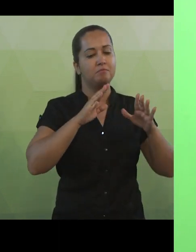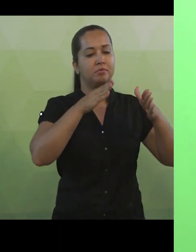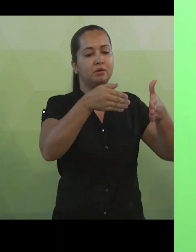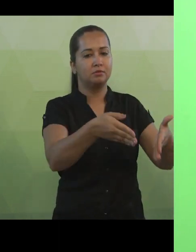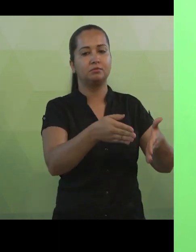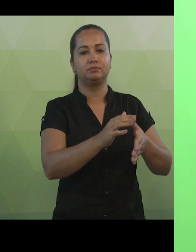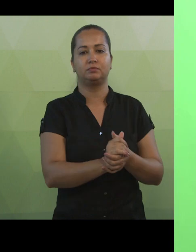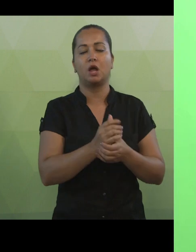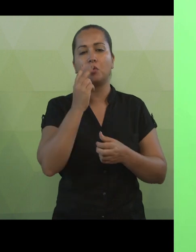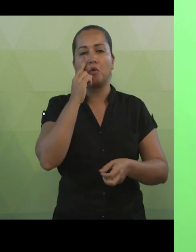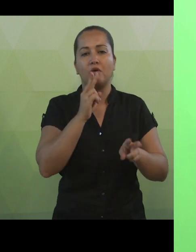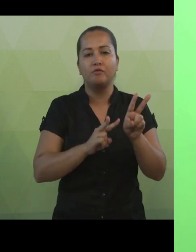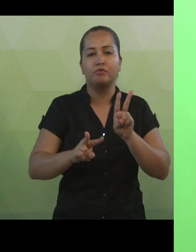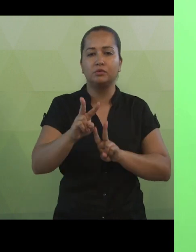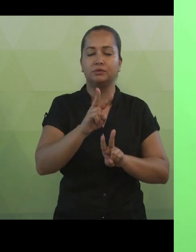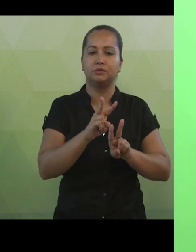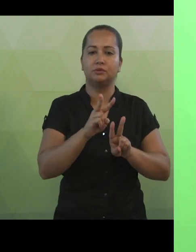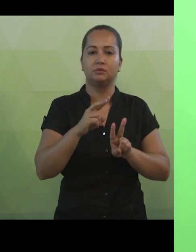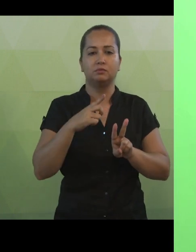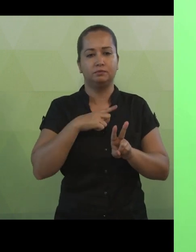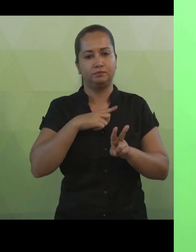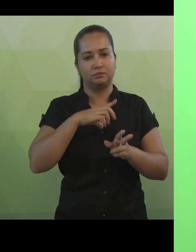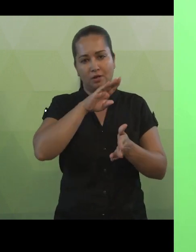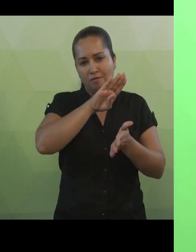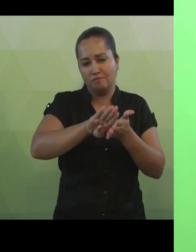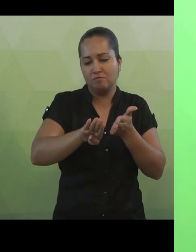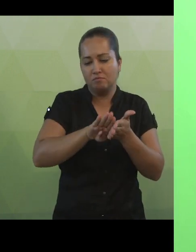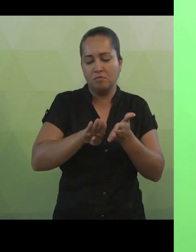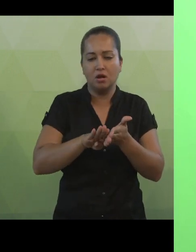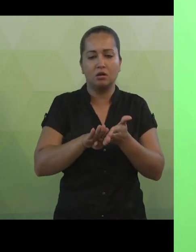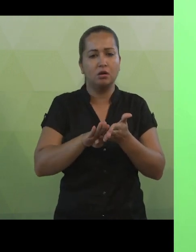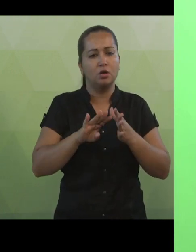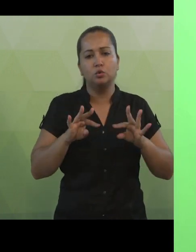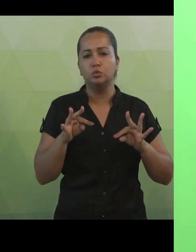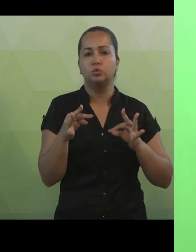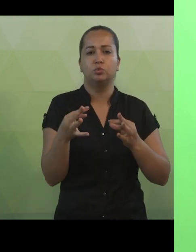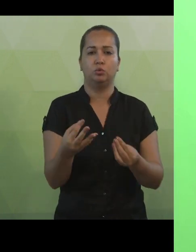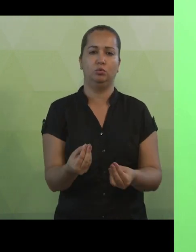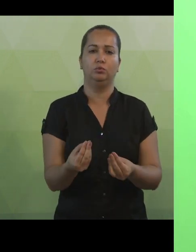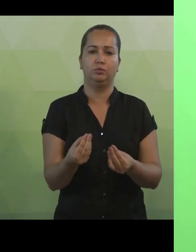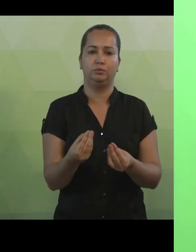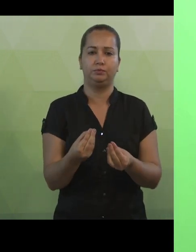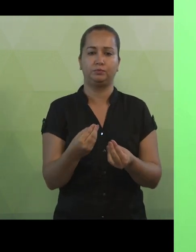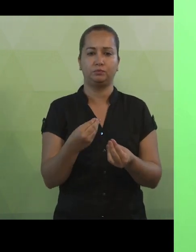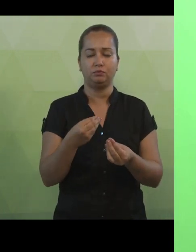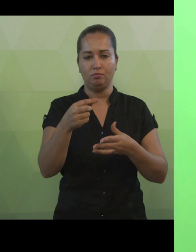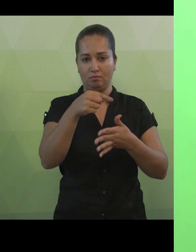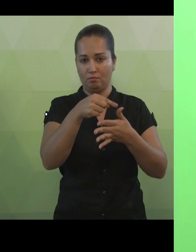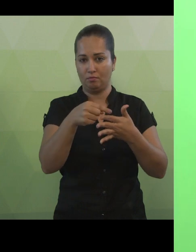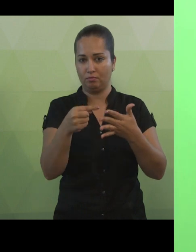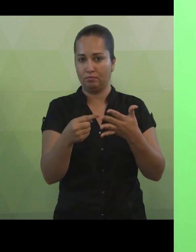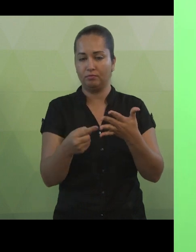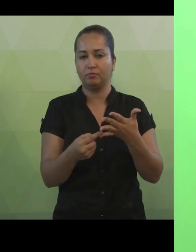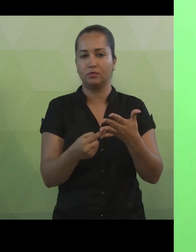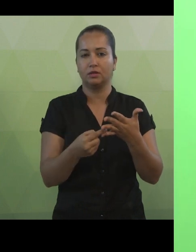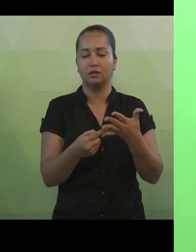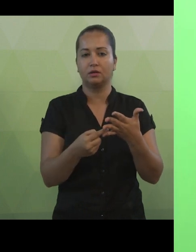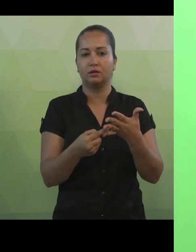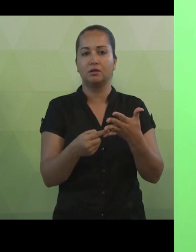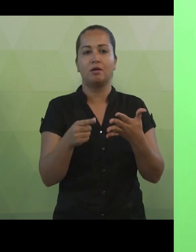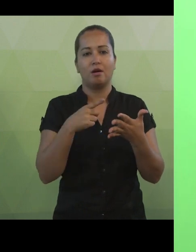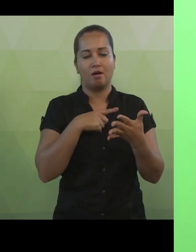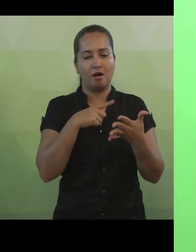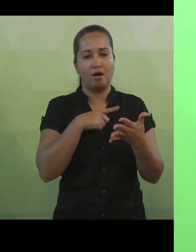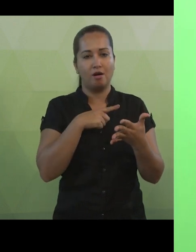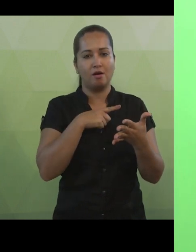índices, as visões, restrições de domínios e procedimentos armazenados. Então, todos esses dados são registrados nos